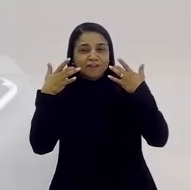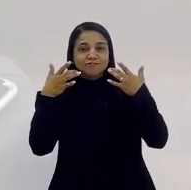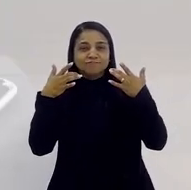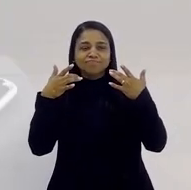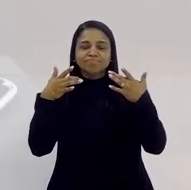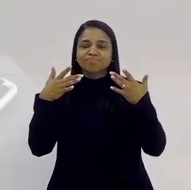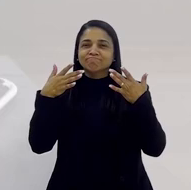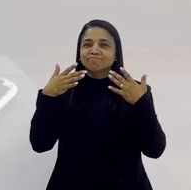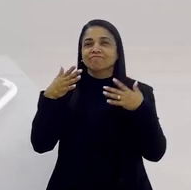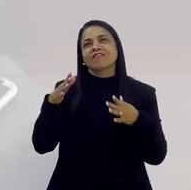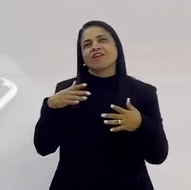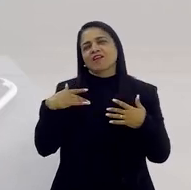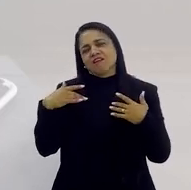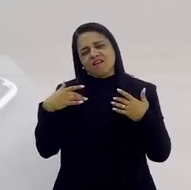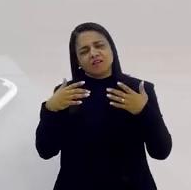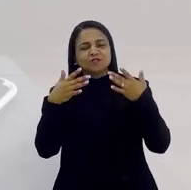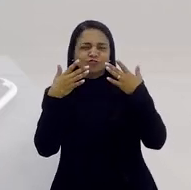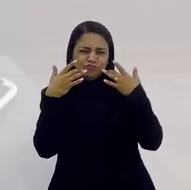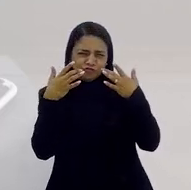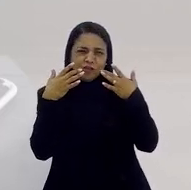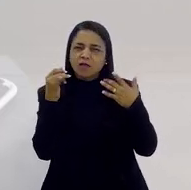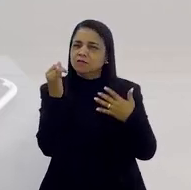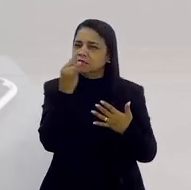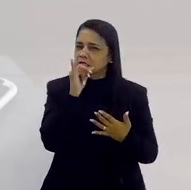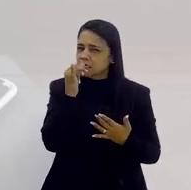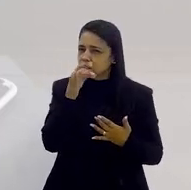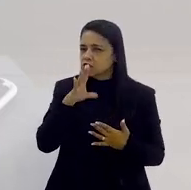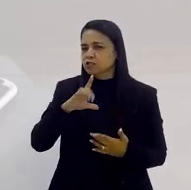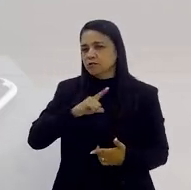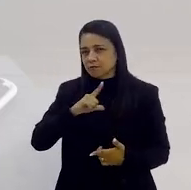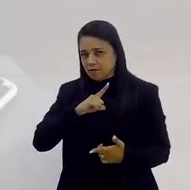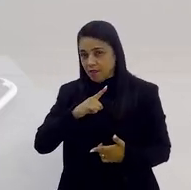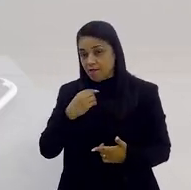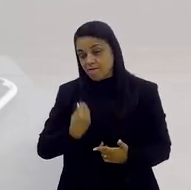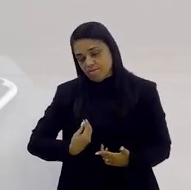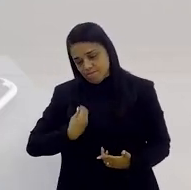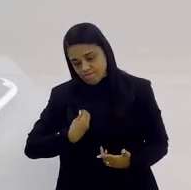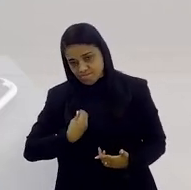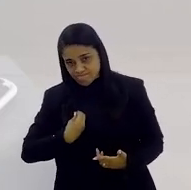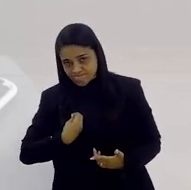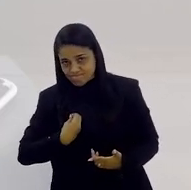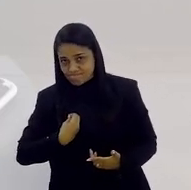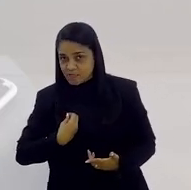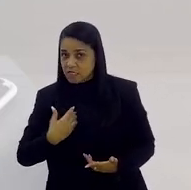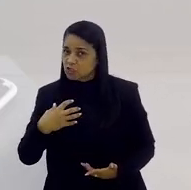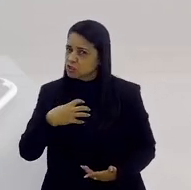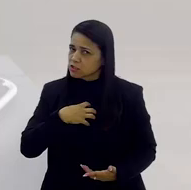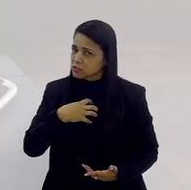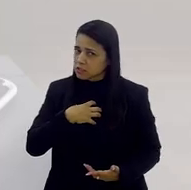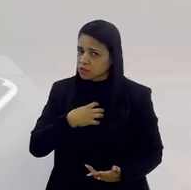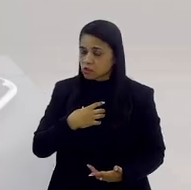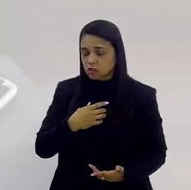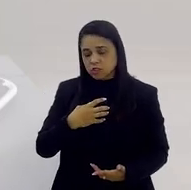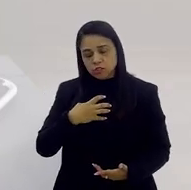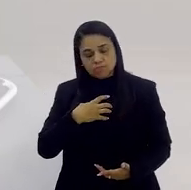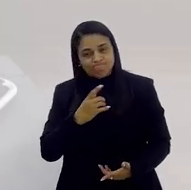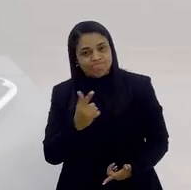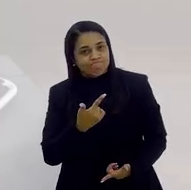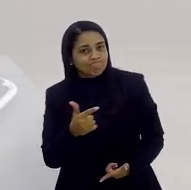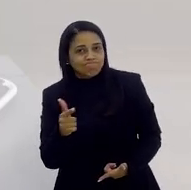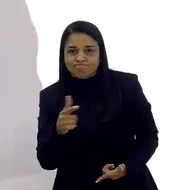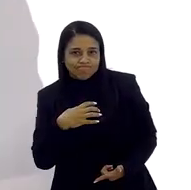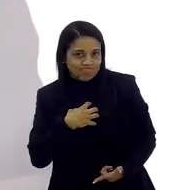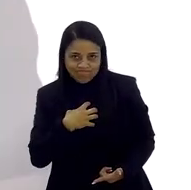no teatro lida com todas as energias possíveis visíveis e invisíveis então não só nessa peça mas eu peço